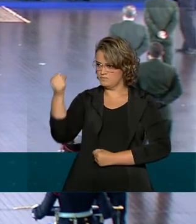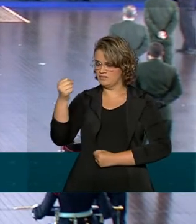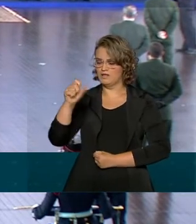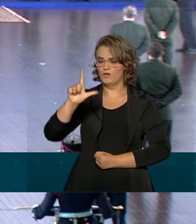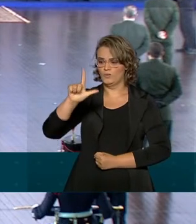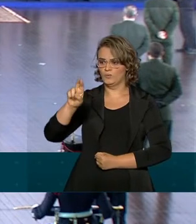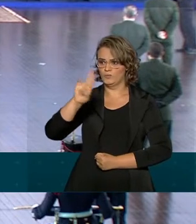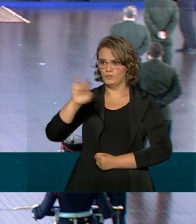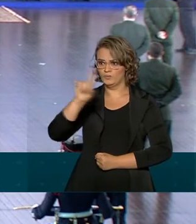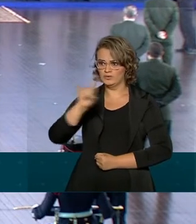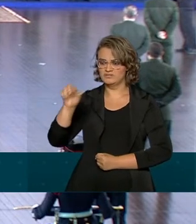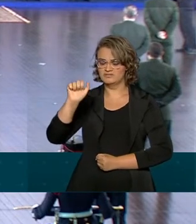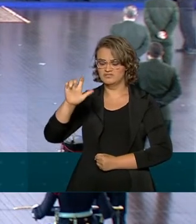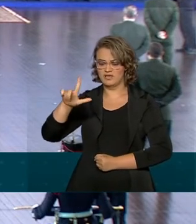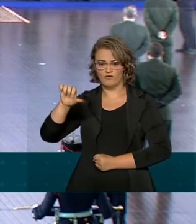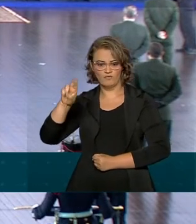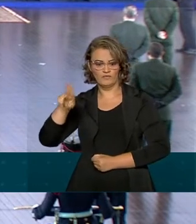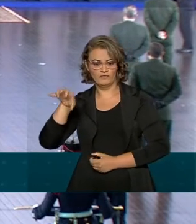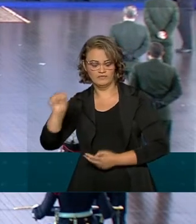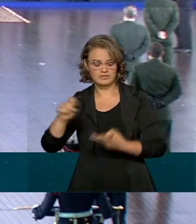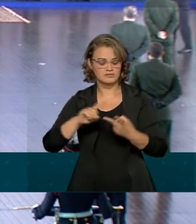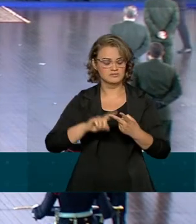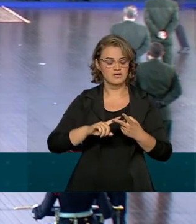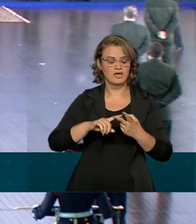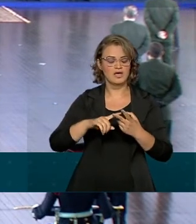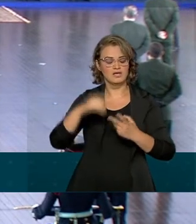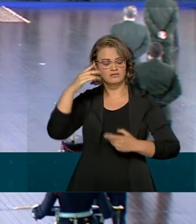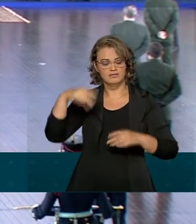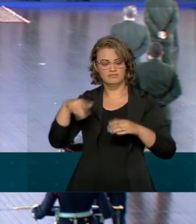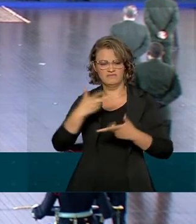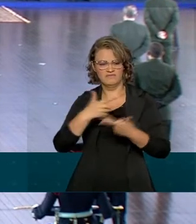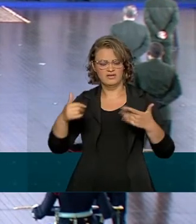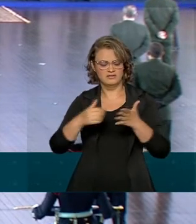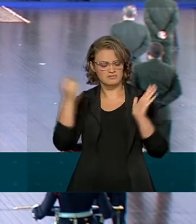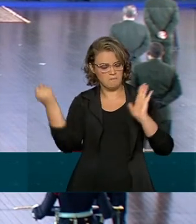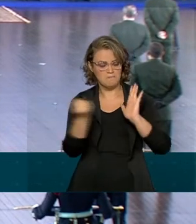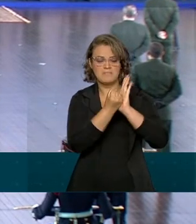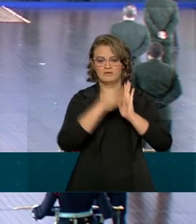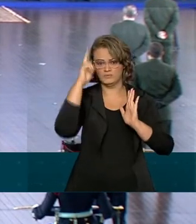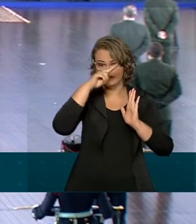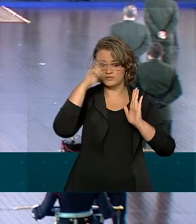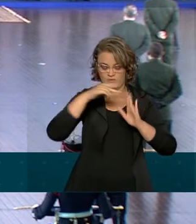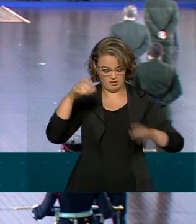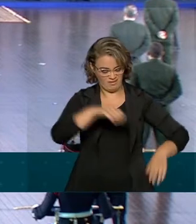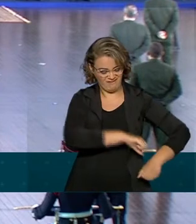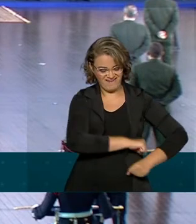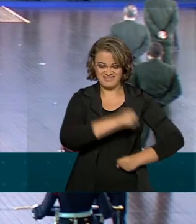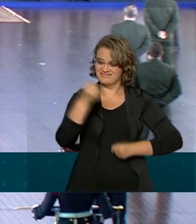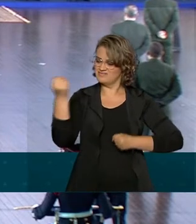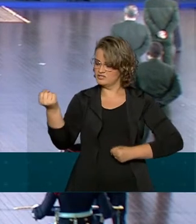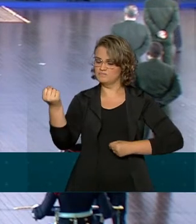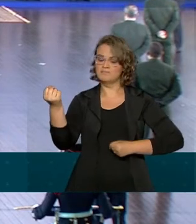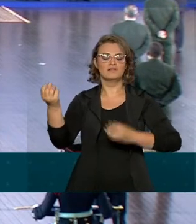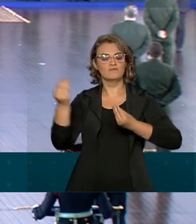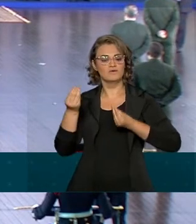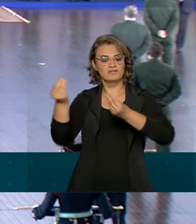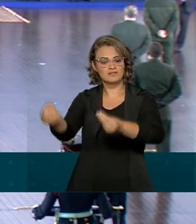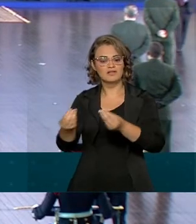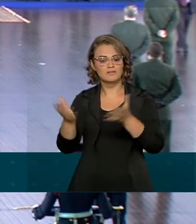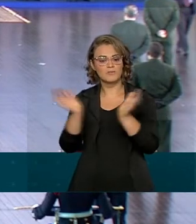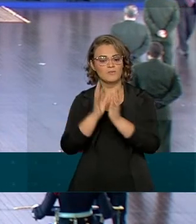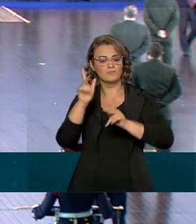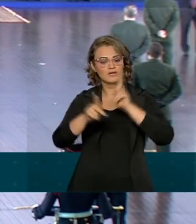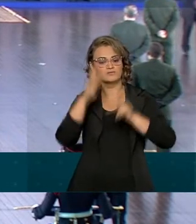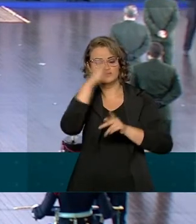de Lima e Silva o Duque de Caxias patrono do exército brasileiro a espada de Caxias foi doada pelo povo brasileiro